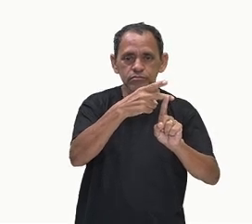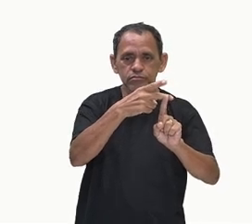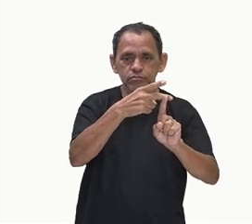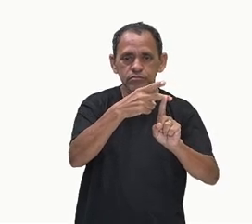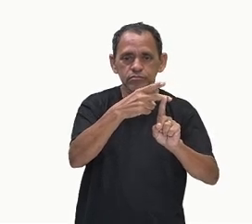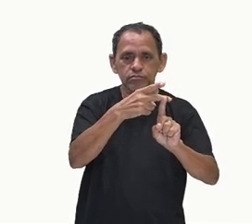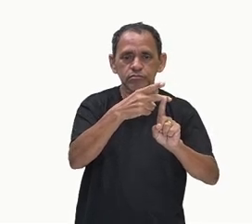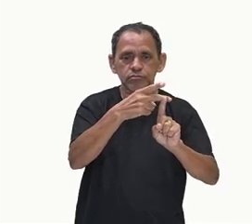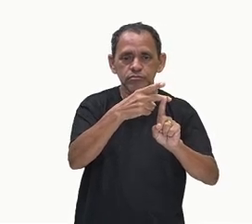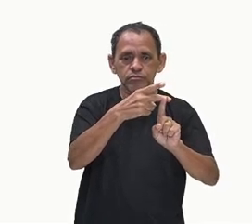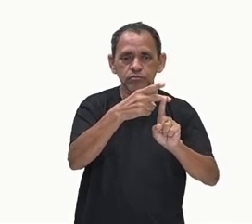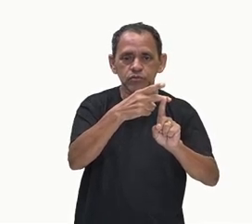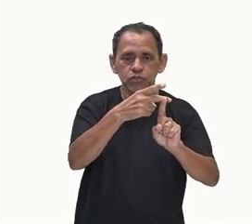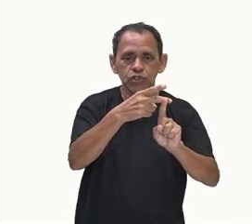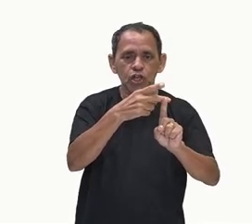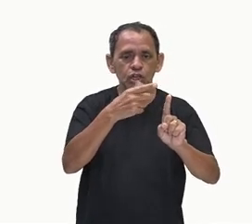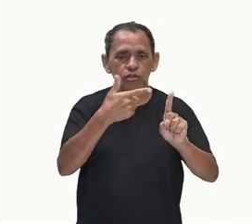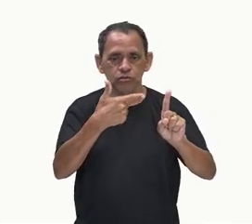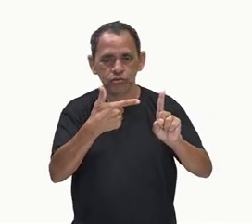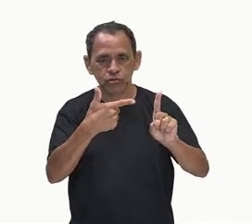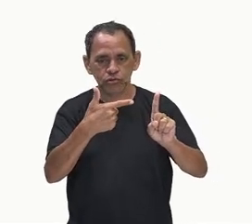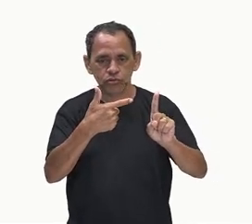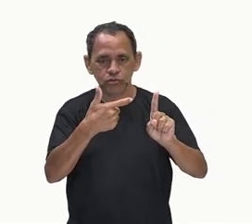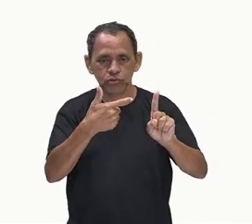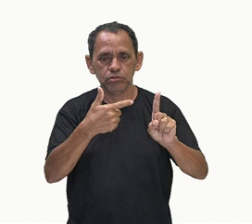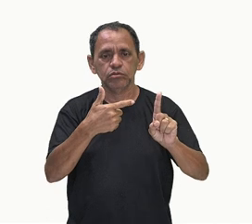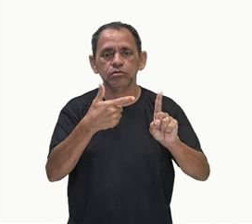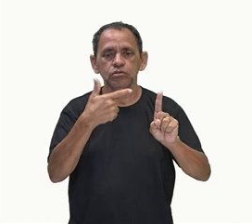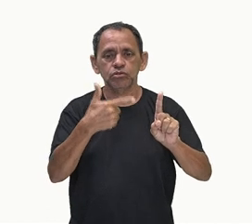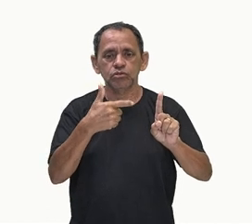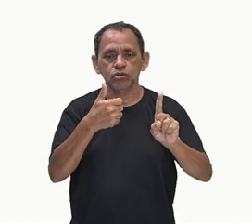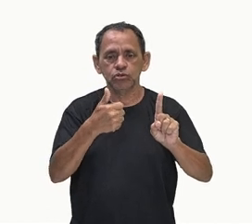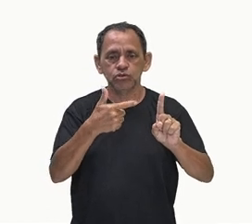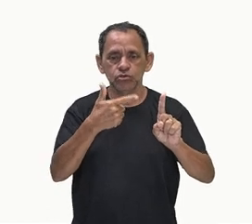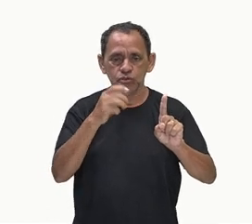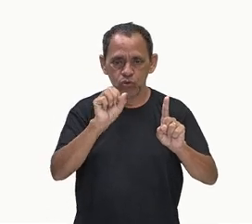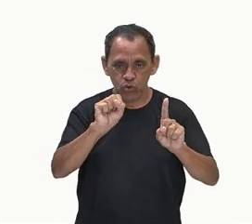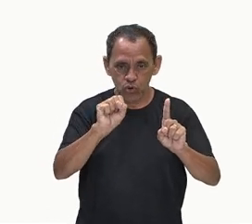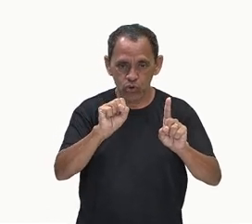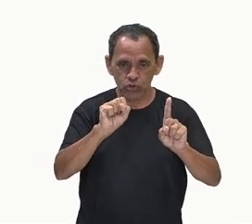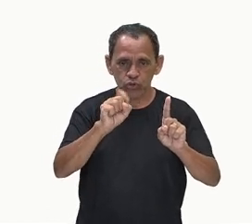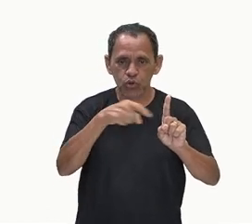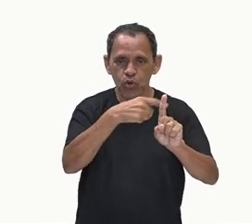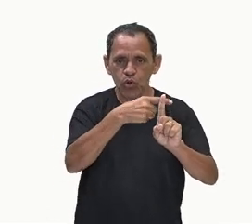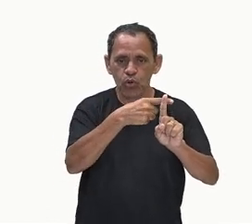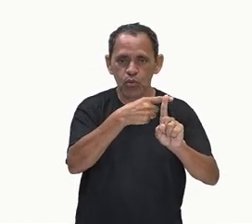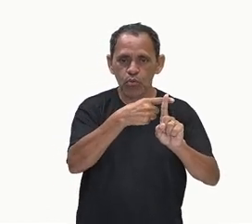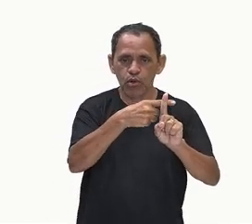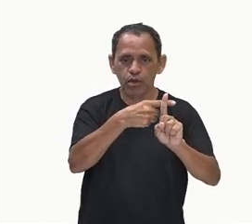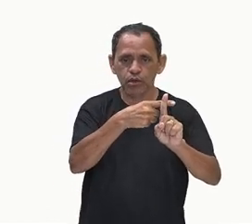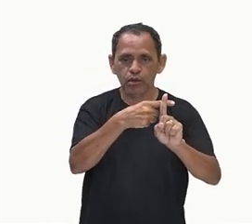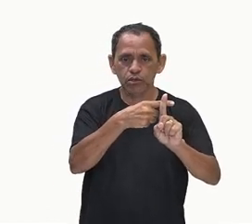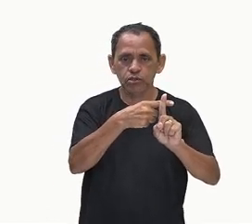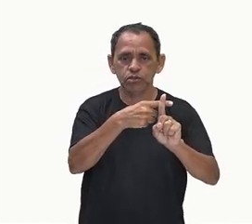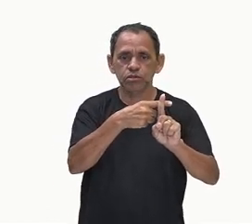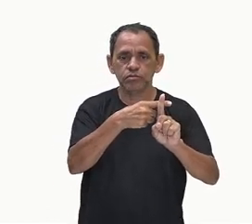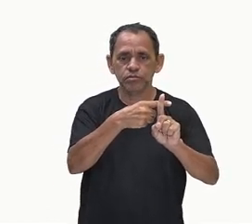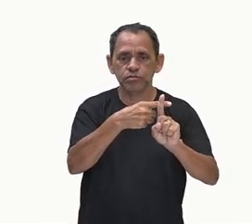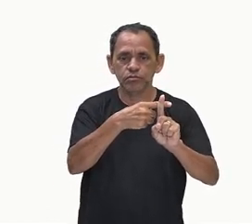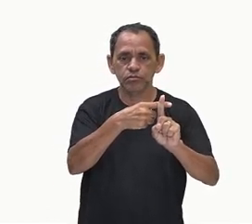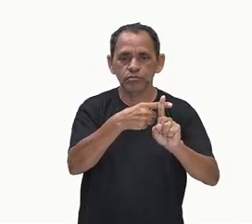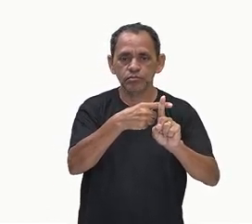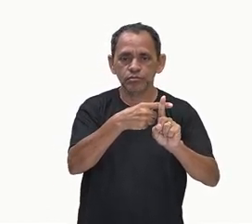é 218 aqui a gente vai ter a multiplicação de número negativo com número